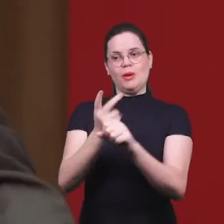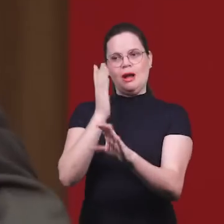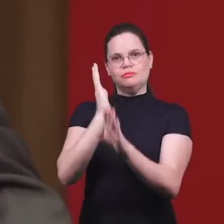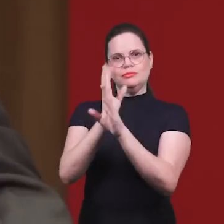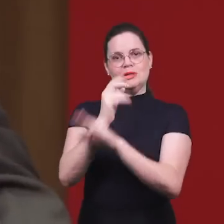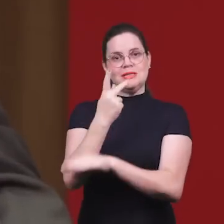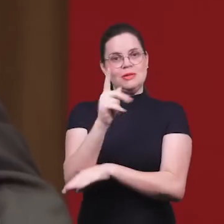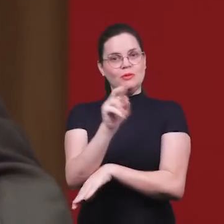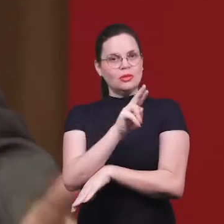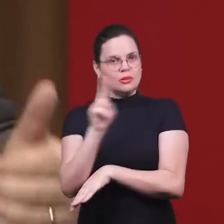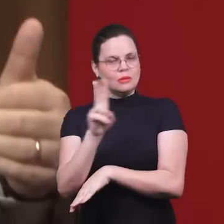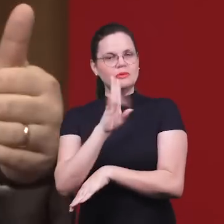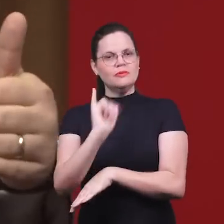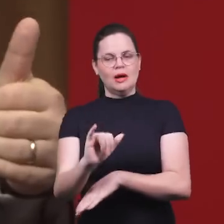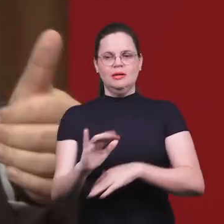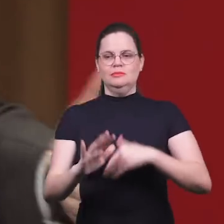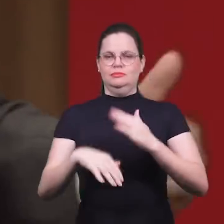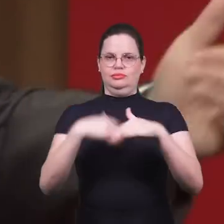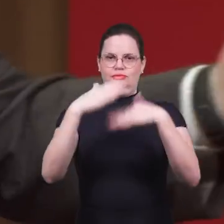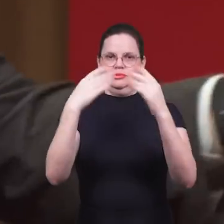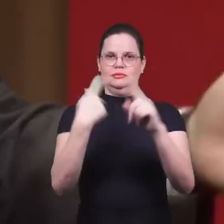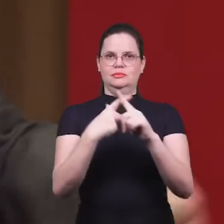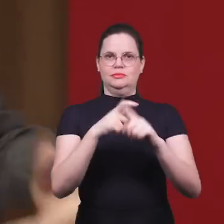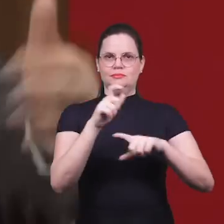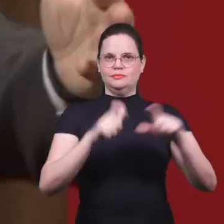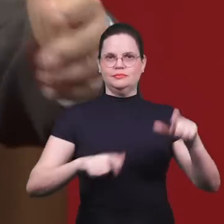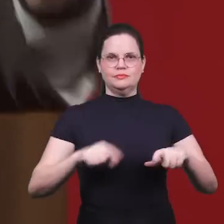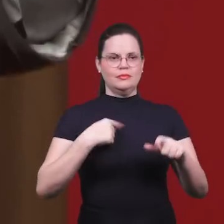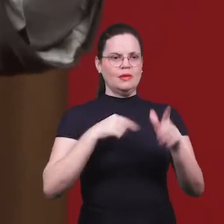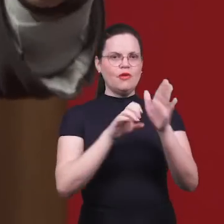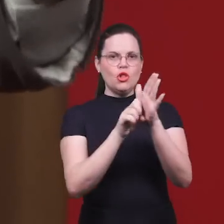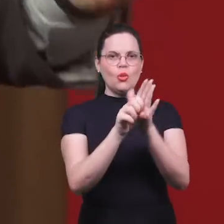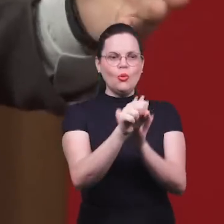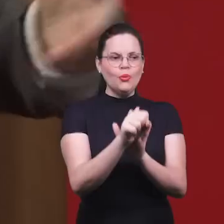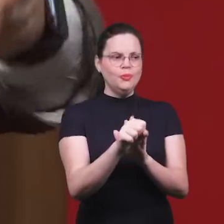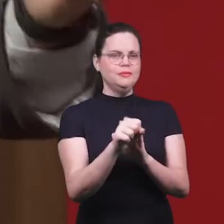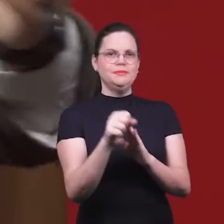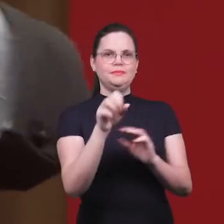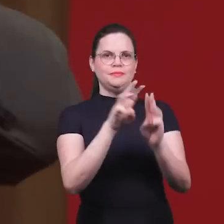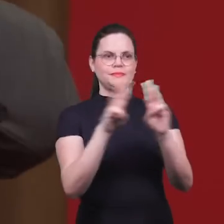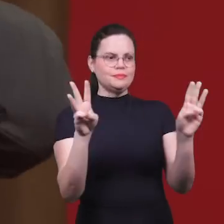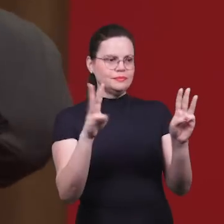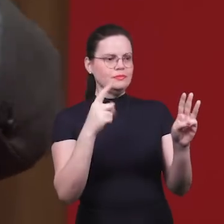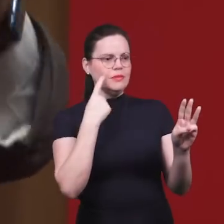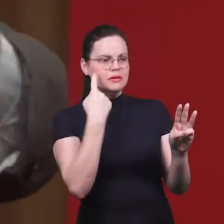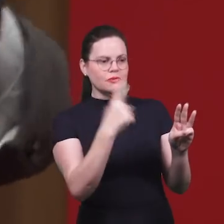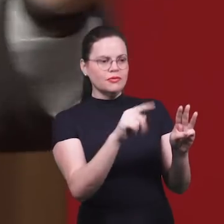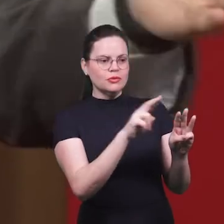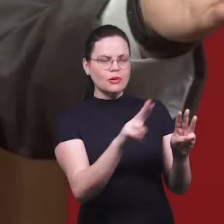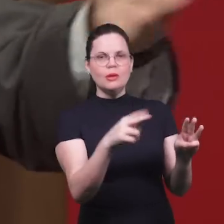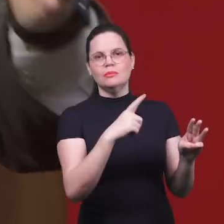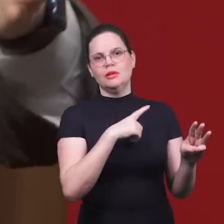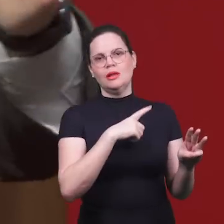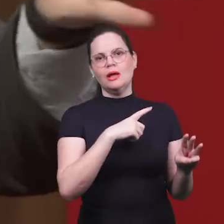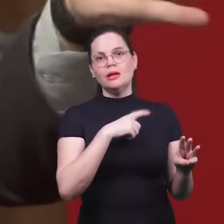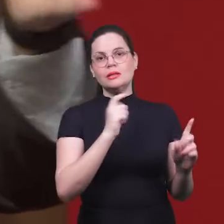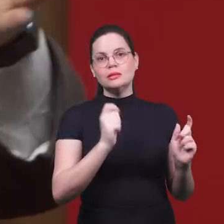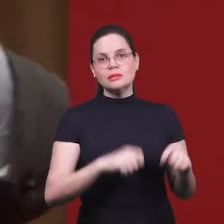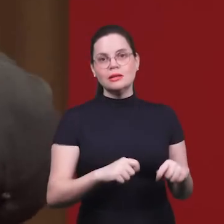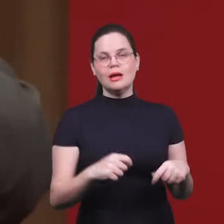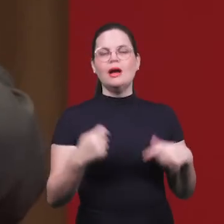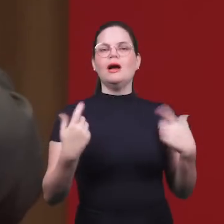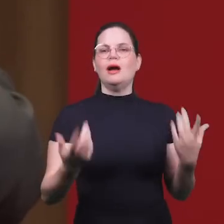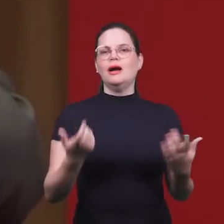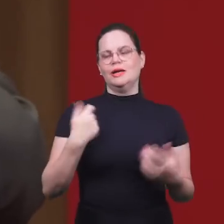vai aumentar. Por quê? Porque as pessoas elas vão no Google e procuram. Então, às vezes você cria um site lá com o seu nome e fala, olha, eu consigo, através das